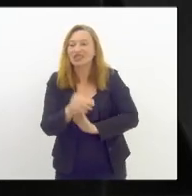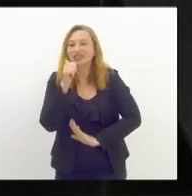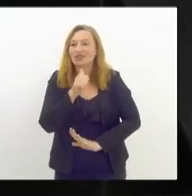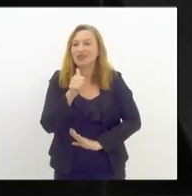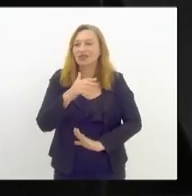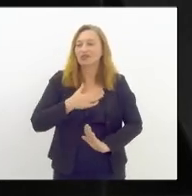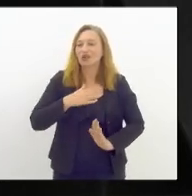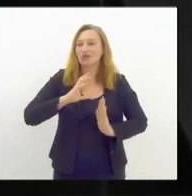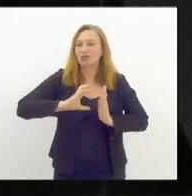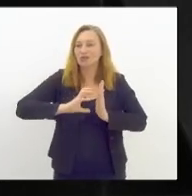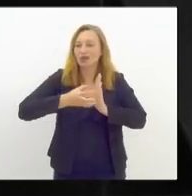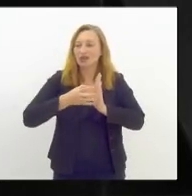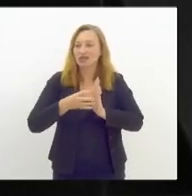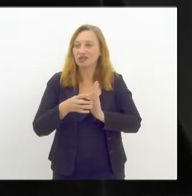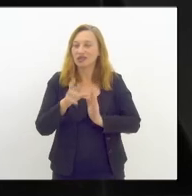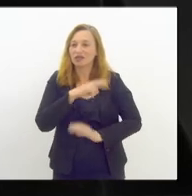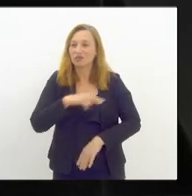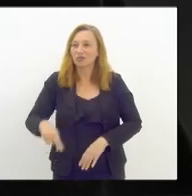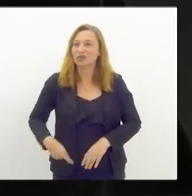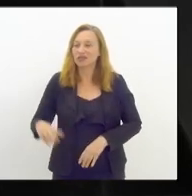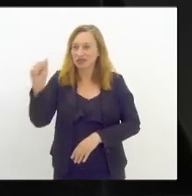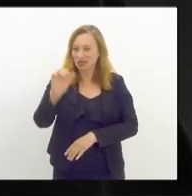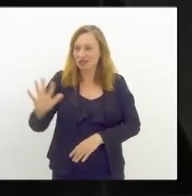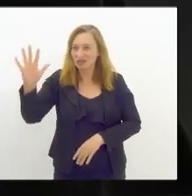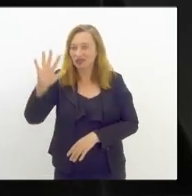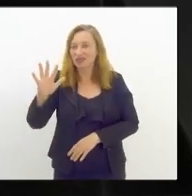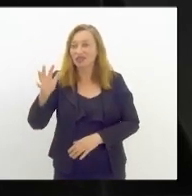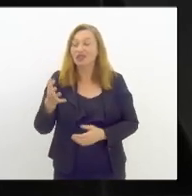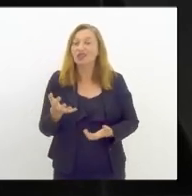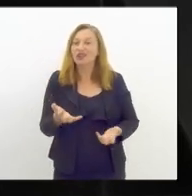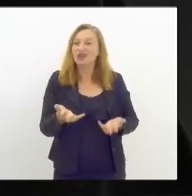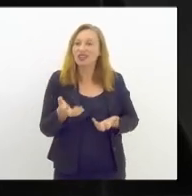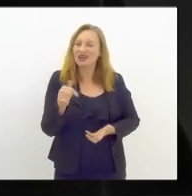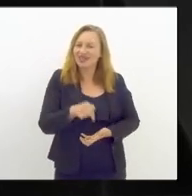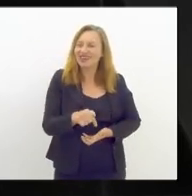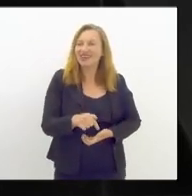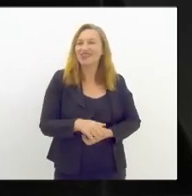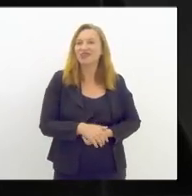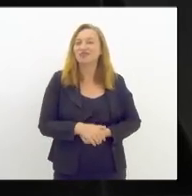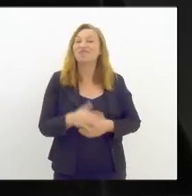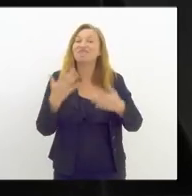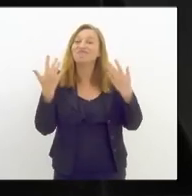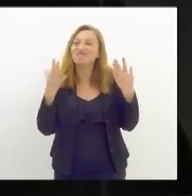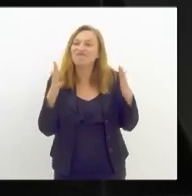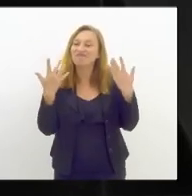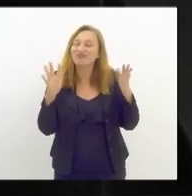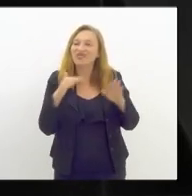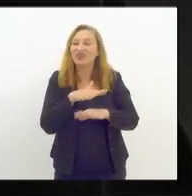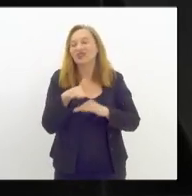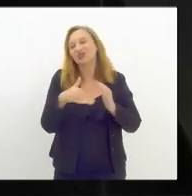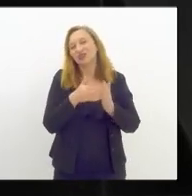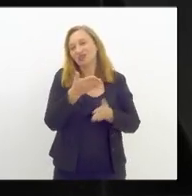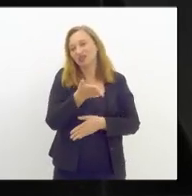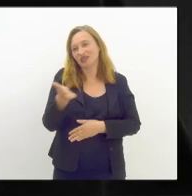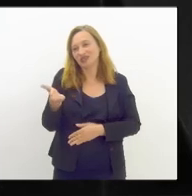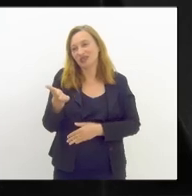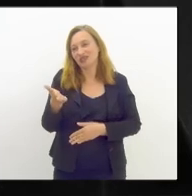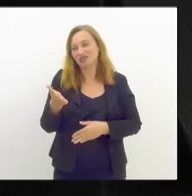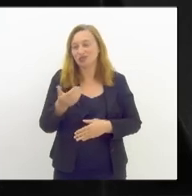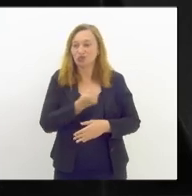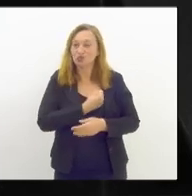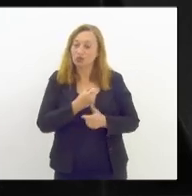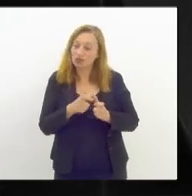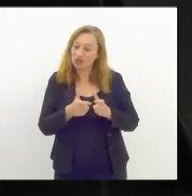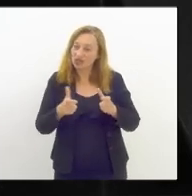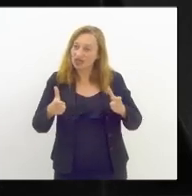no meu Partido Republicano a nível Nacional eu quero aqui parabenizar todas vocês tivemos um crescimento